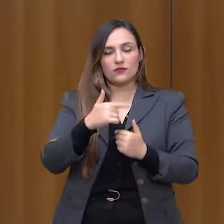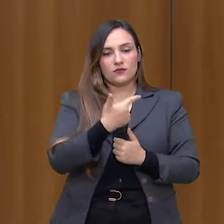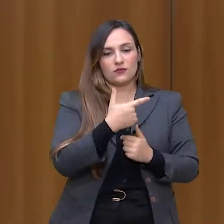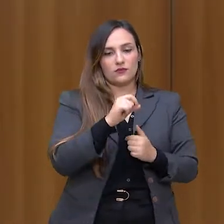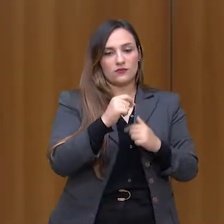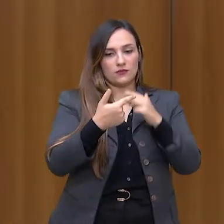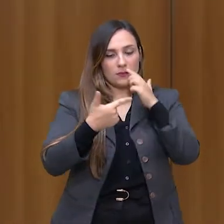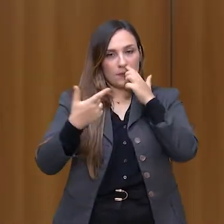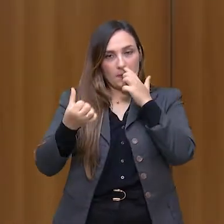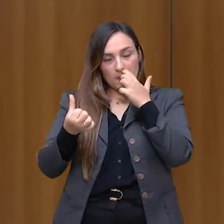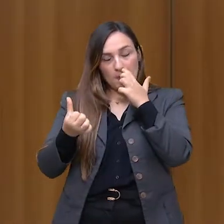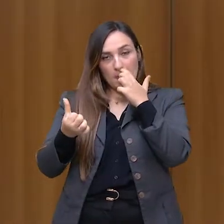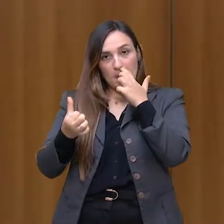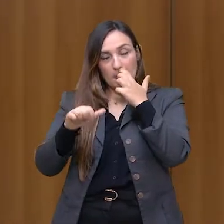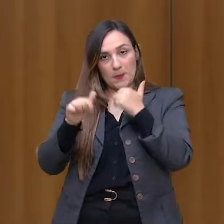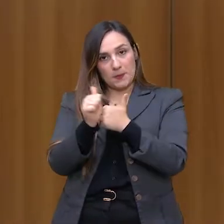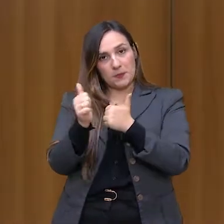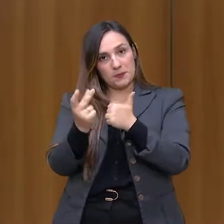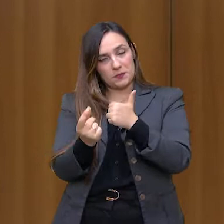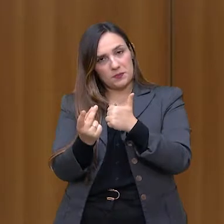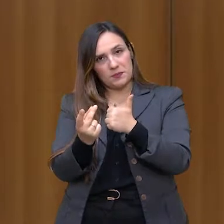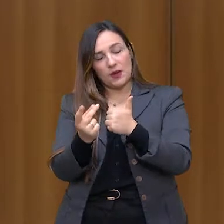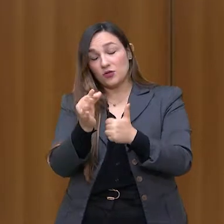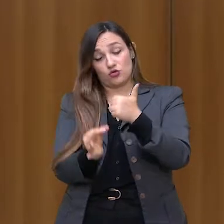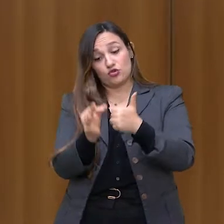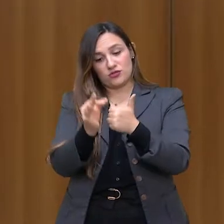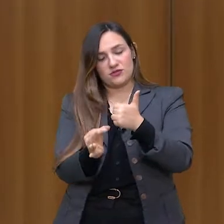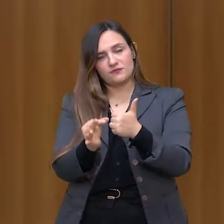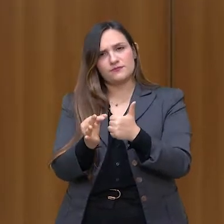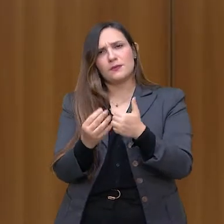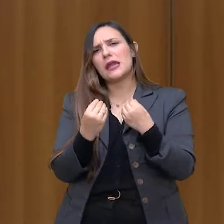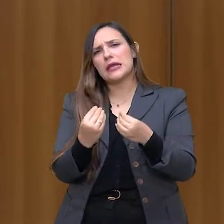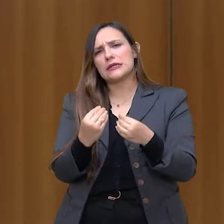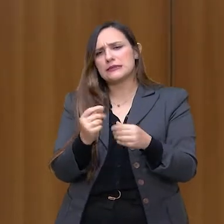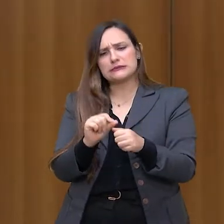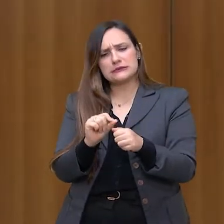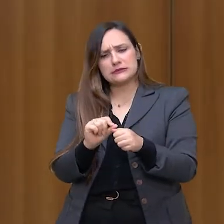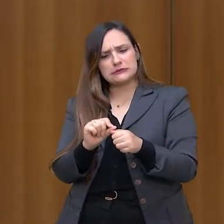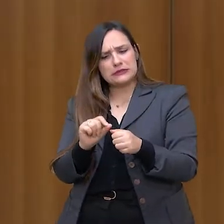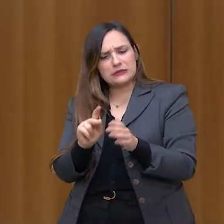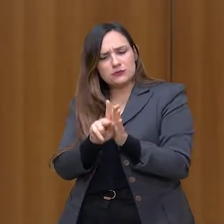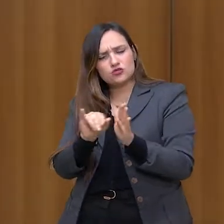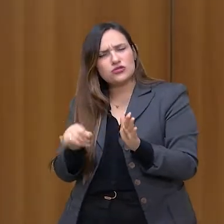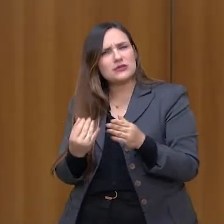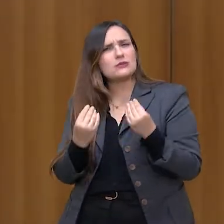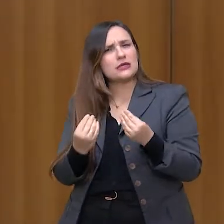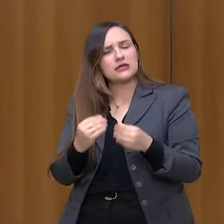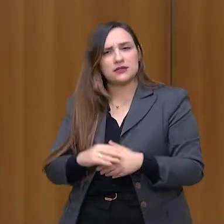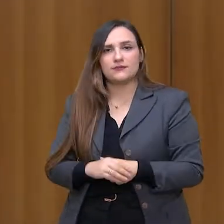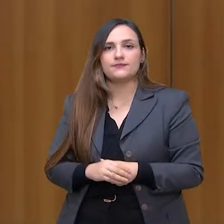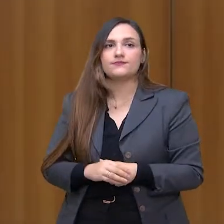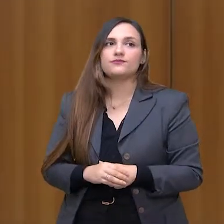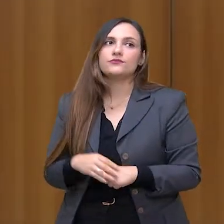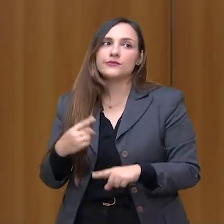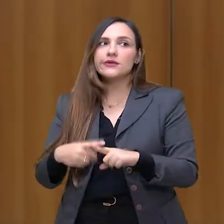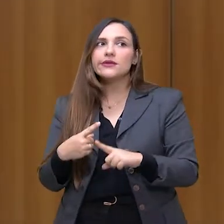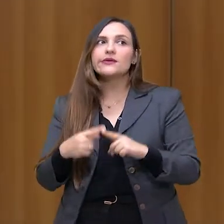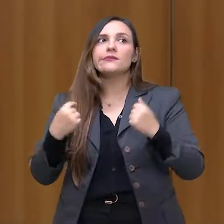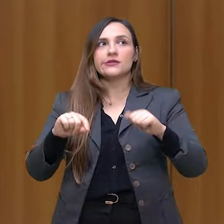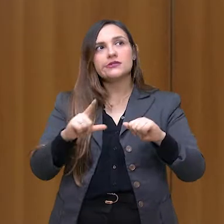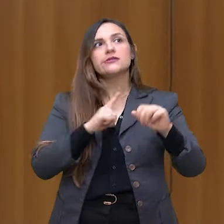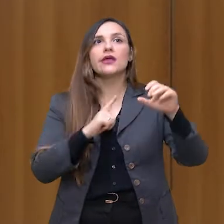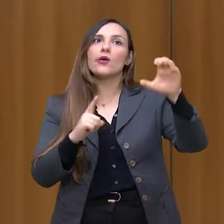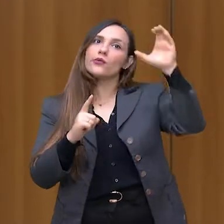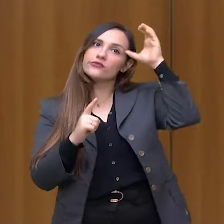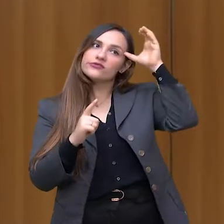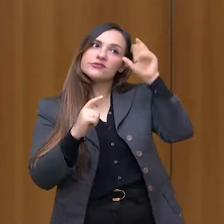a 2026 no Tribunal de Justiça. E por que existe isso, né, Fernanda? Porque, assim, essa